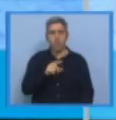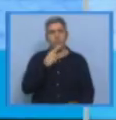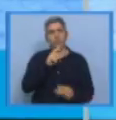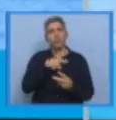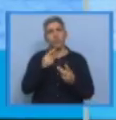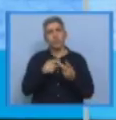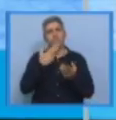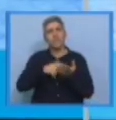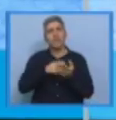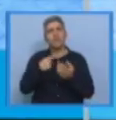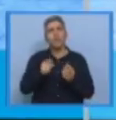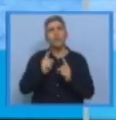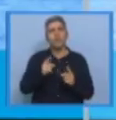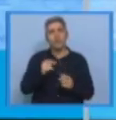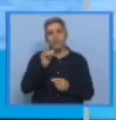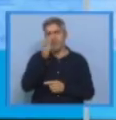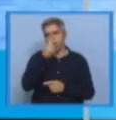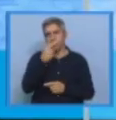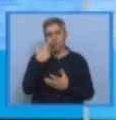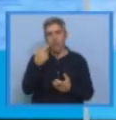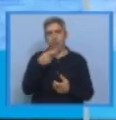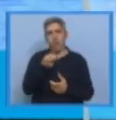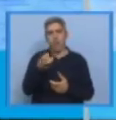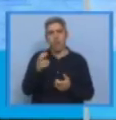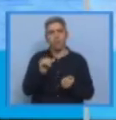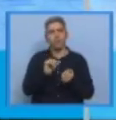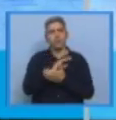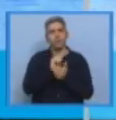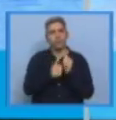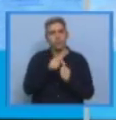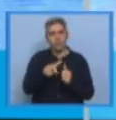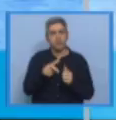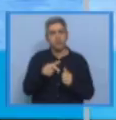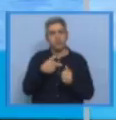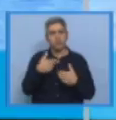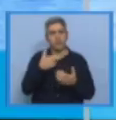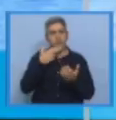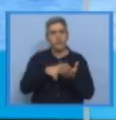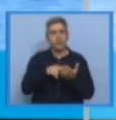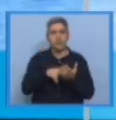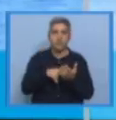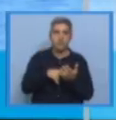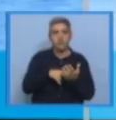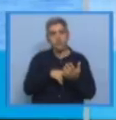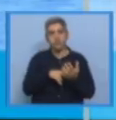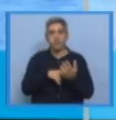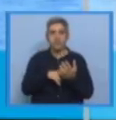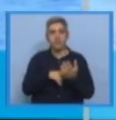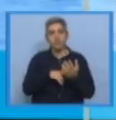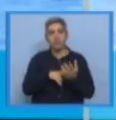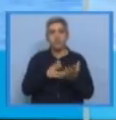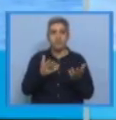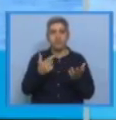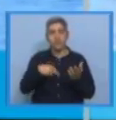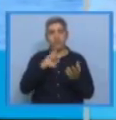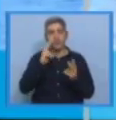o que é que ele tem de verdade? Porque, infelizmente, nós vemos no jornalismo desportivo, nomeadamente, a verdade, enfim, é aquilo que nós